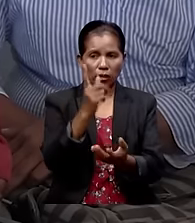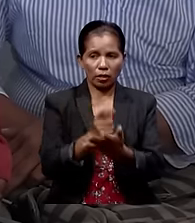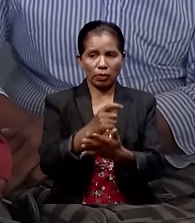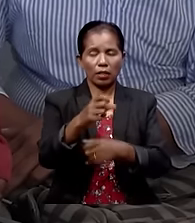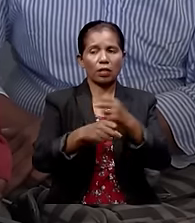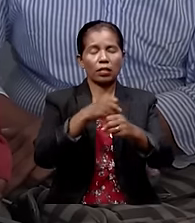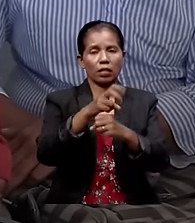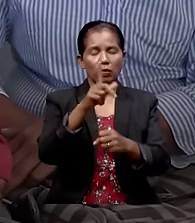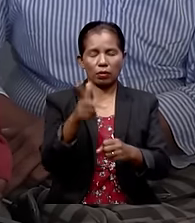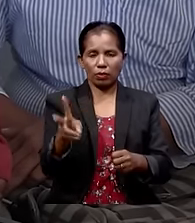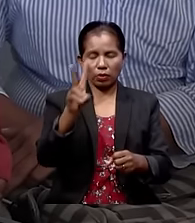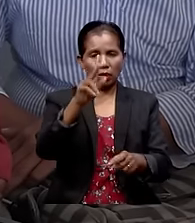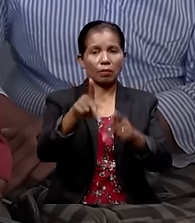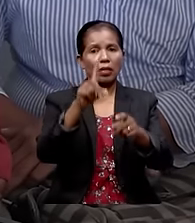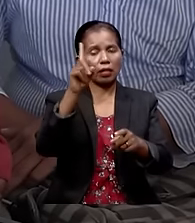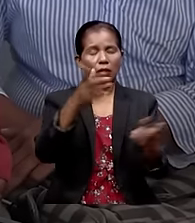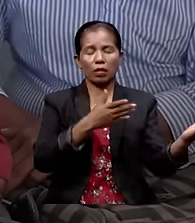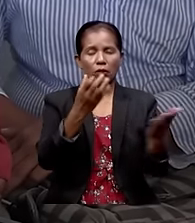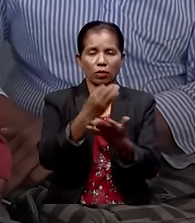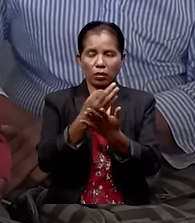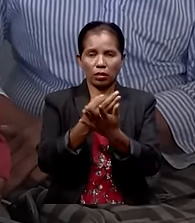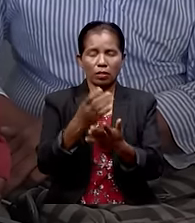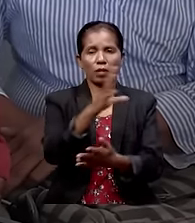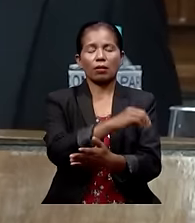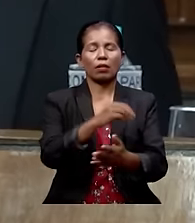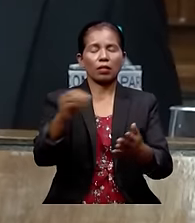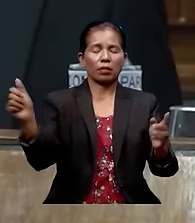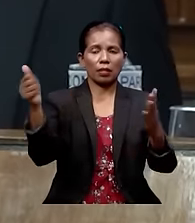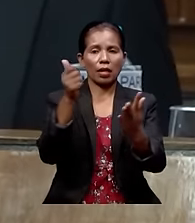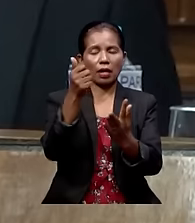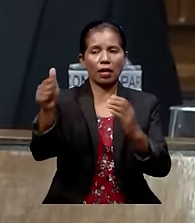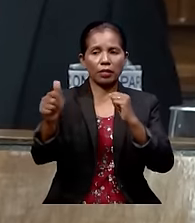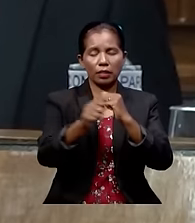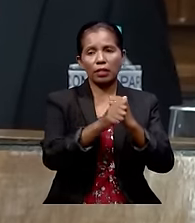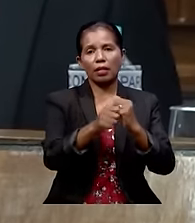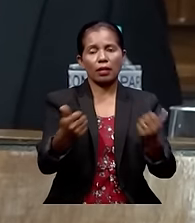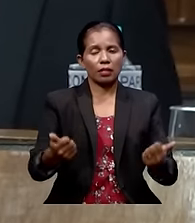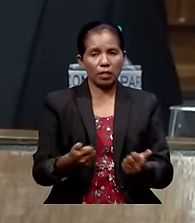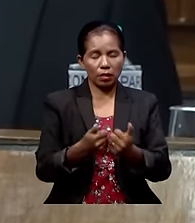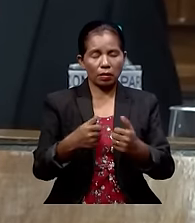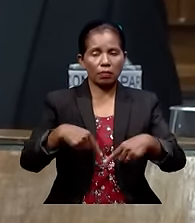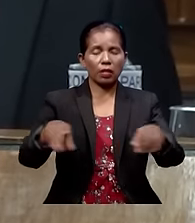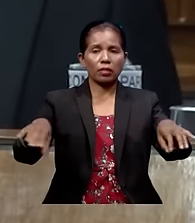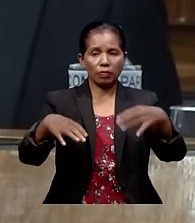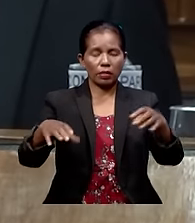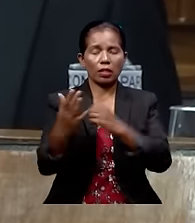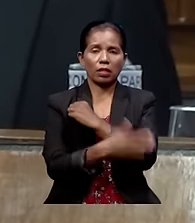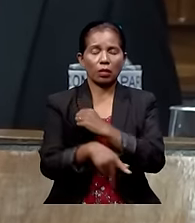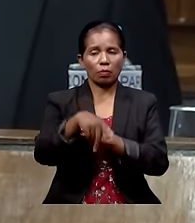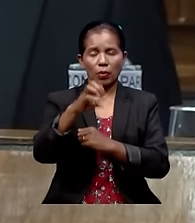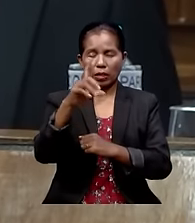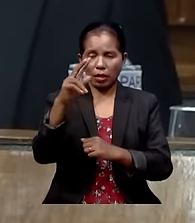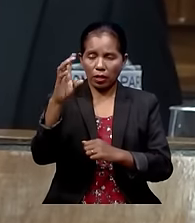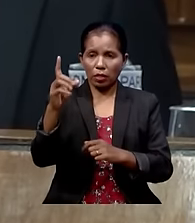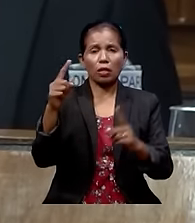Rua, cada ema ida hatama osan atus rua para Rogério Lobato ni a agência, o de beleba serviço e a nação Polândia. Mas beto agora,